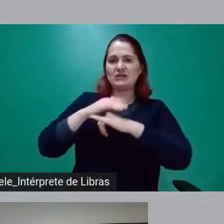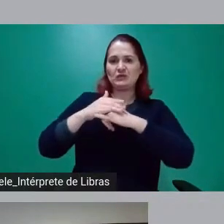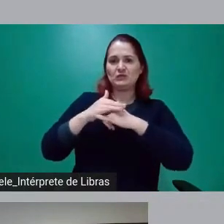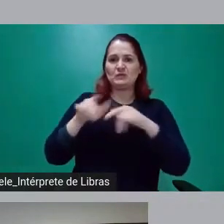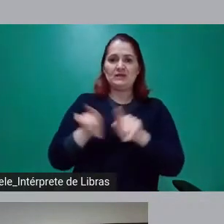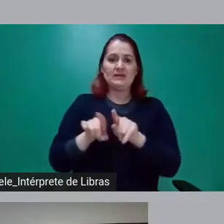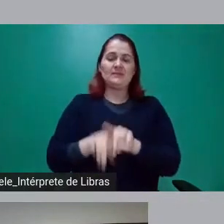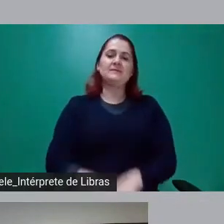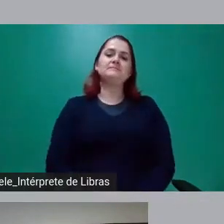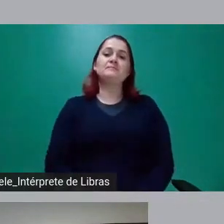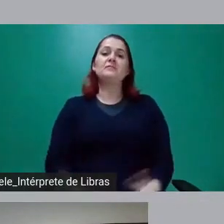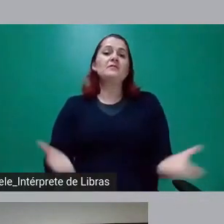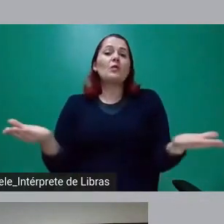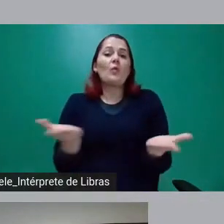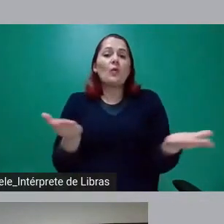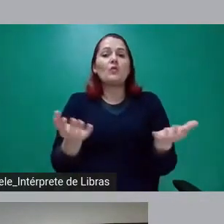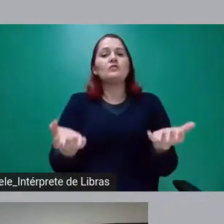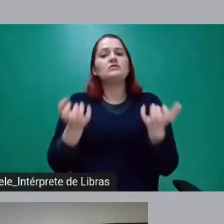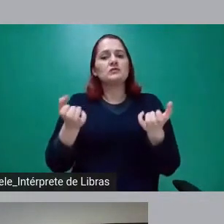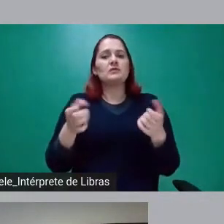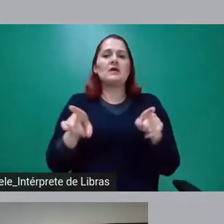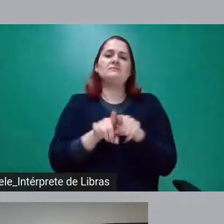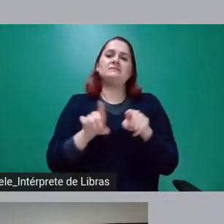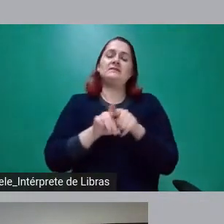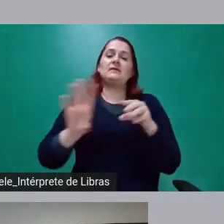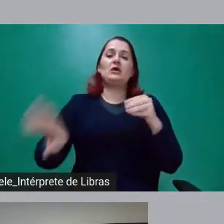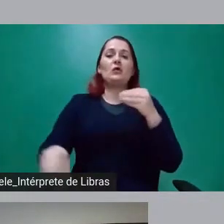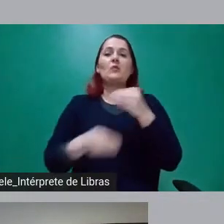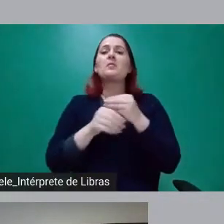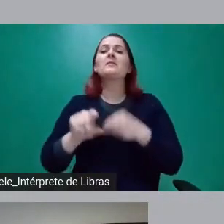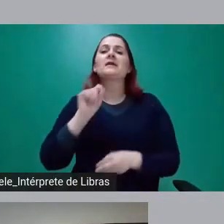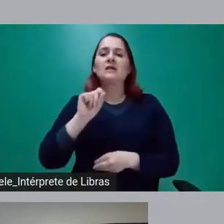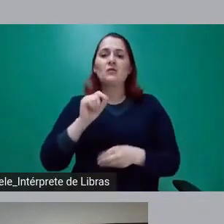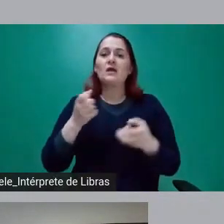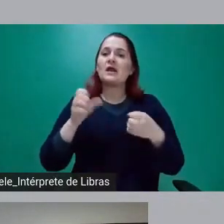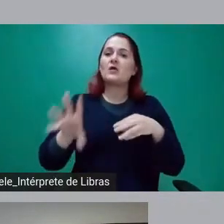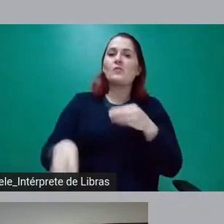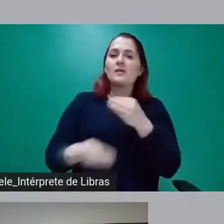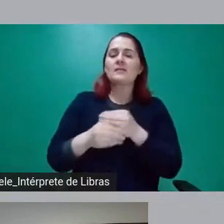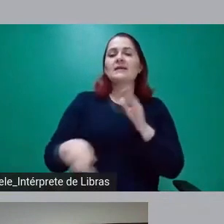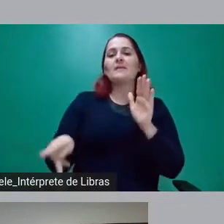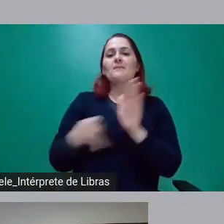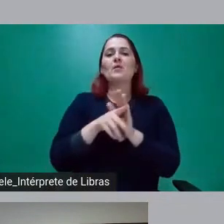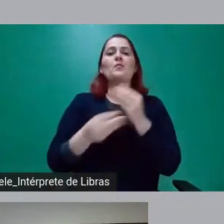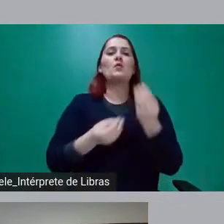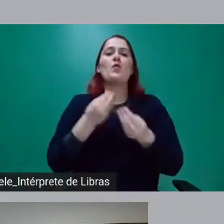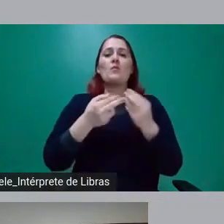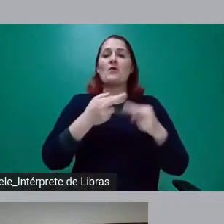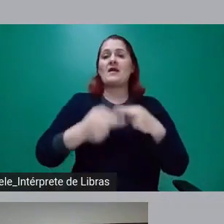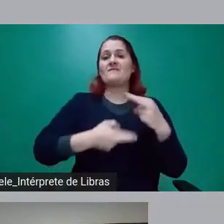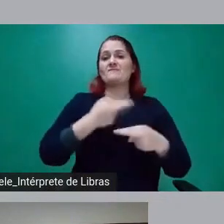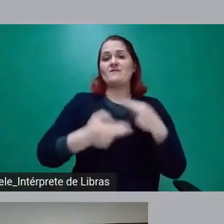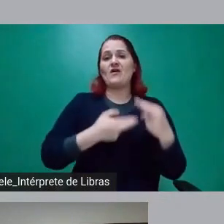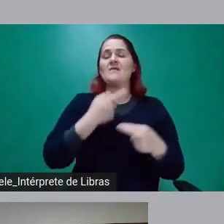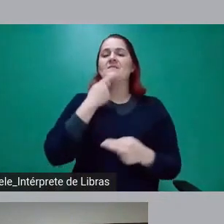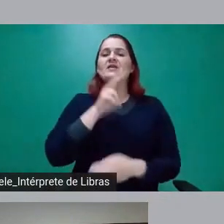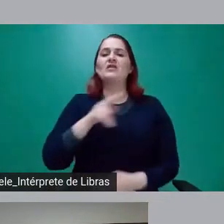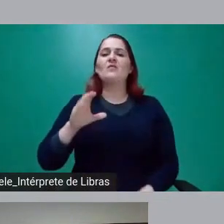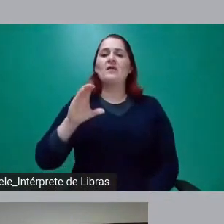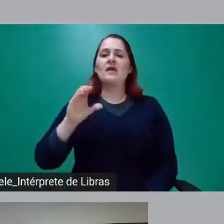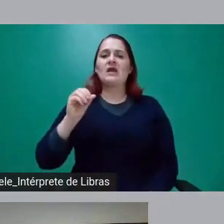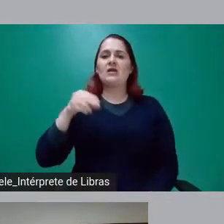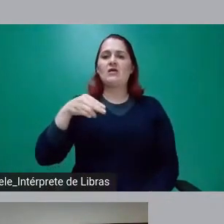buscar contribuir essa noite com uma análise, né, dessas contrarreformas, a gente chama de contrarreformas,